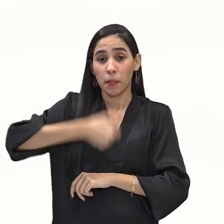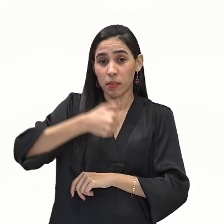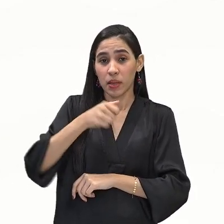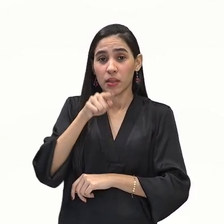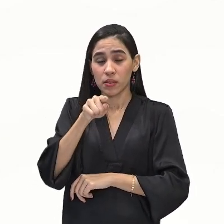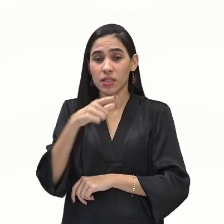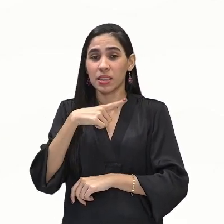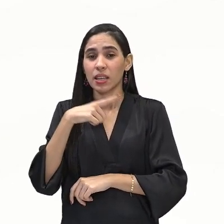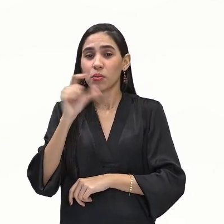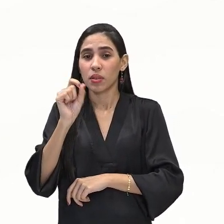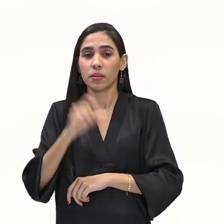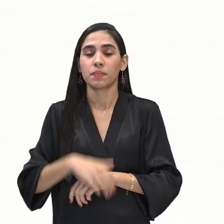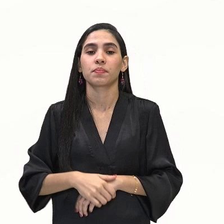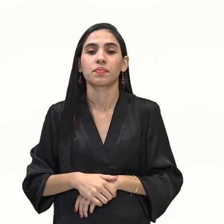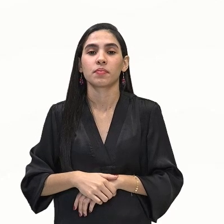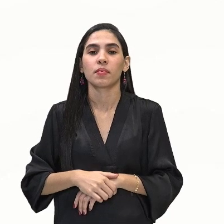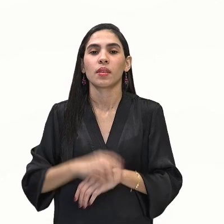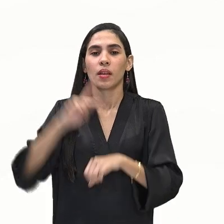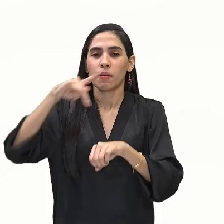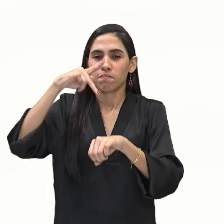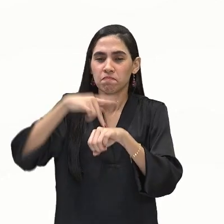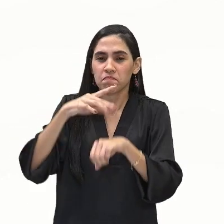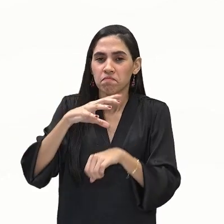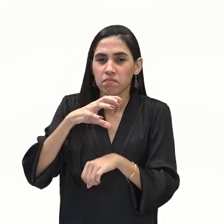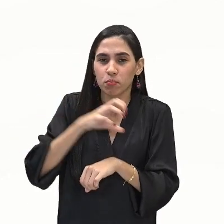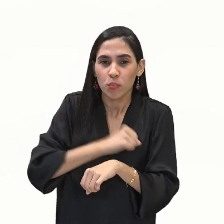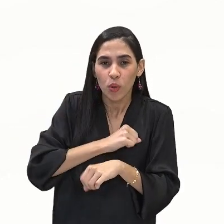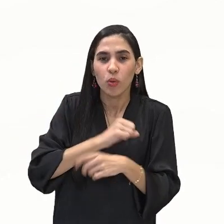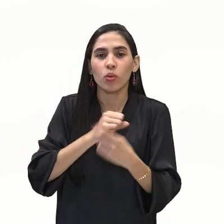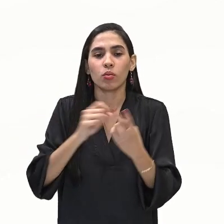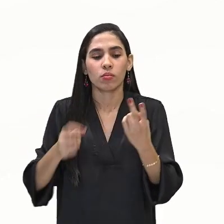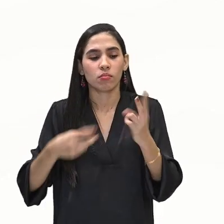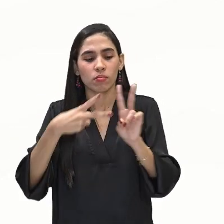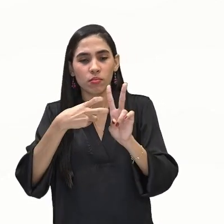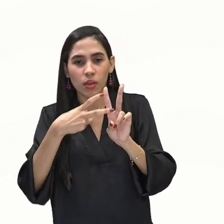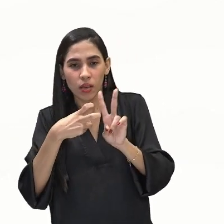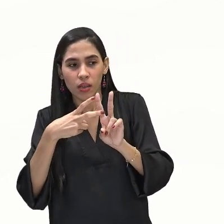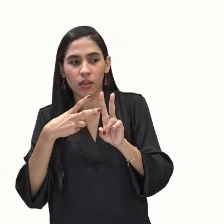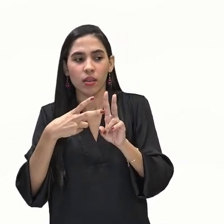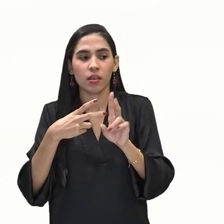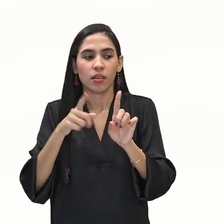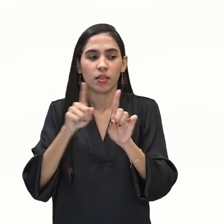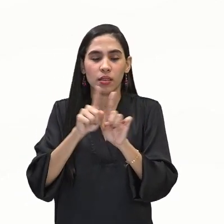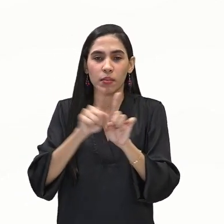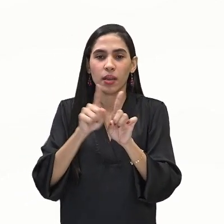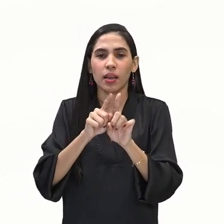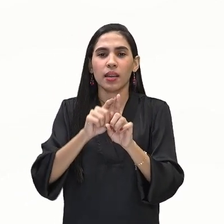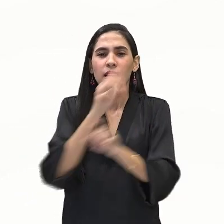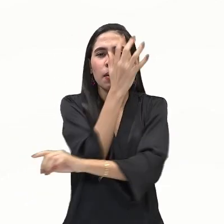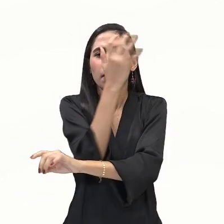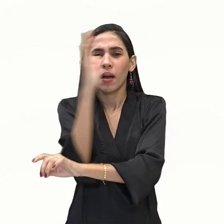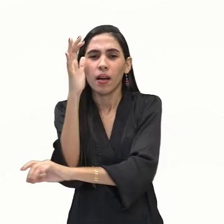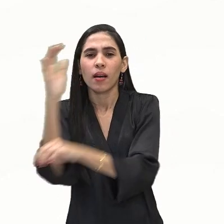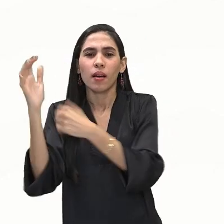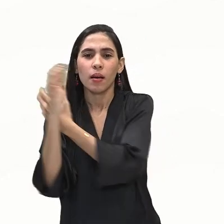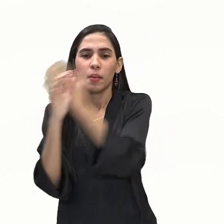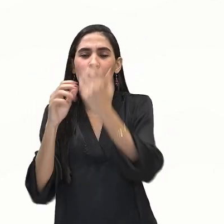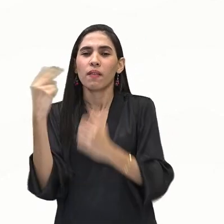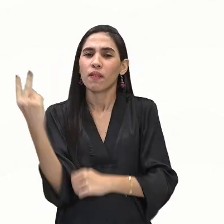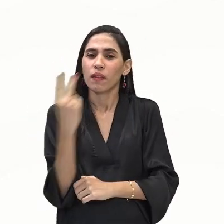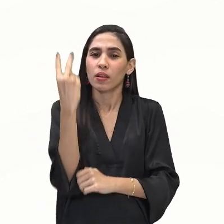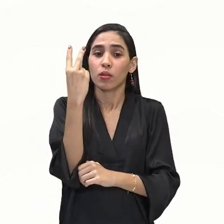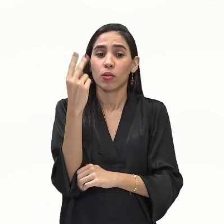o que é que você tem lá? Nacionalismo, você tem indianismo, você tem exaltação da natureza. Aqui